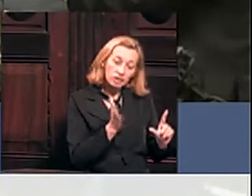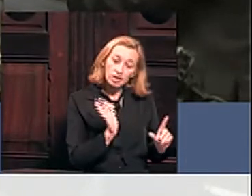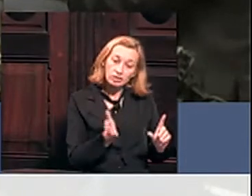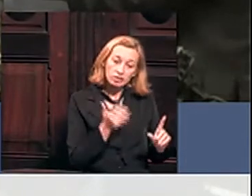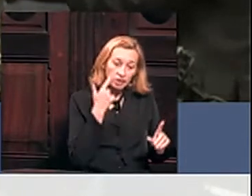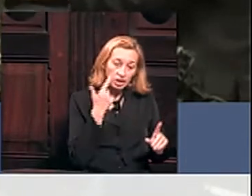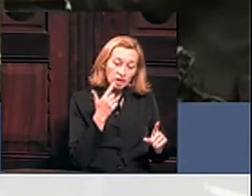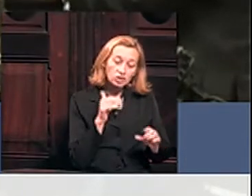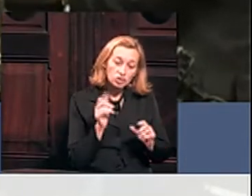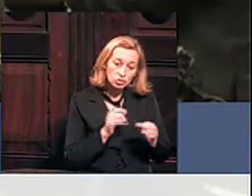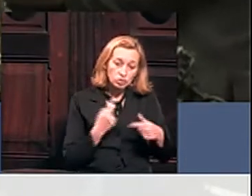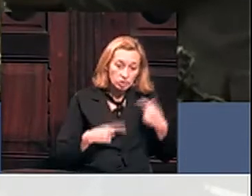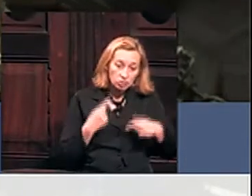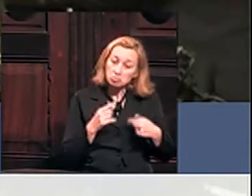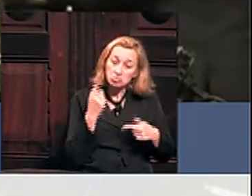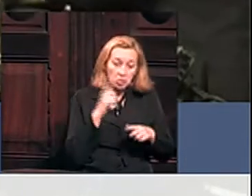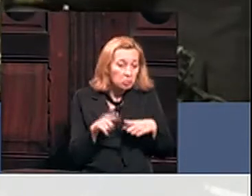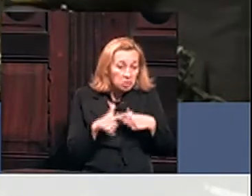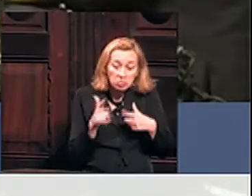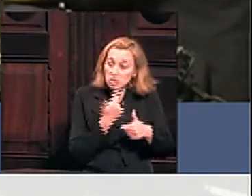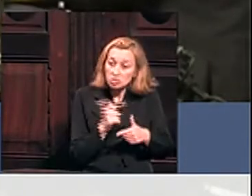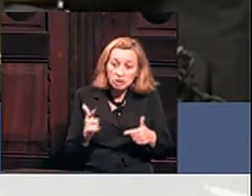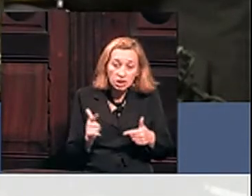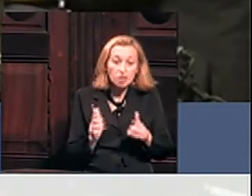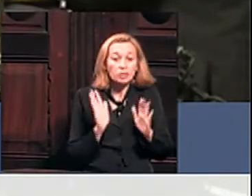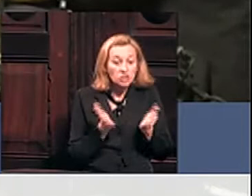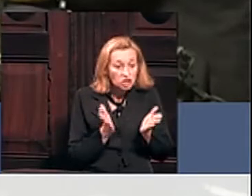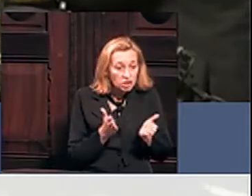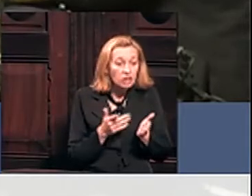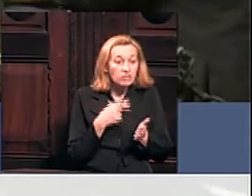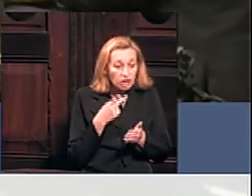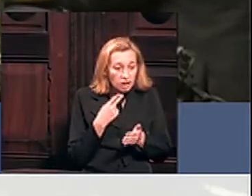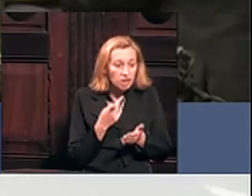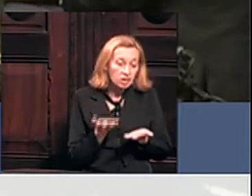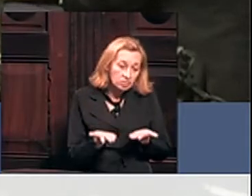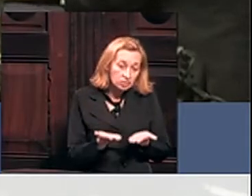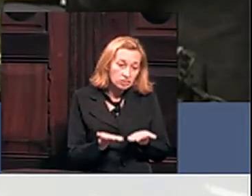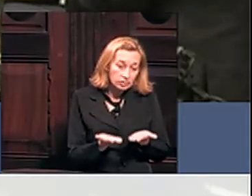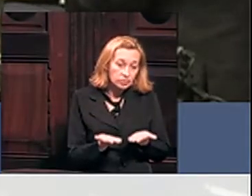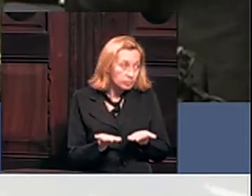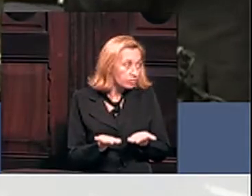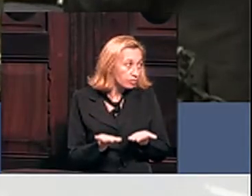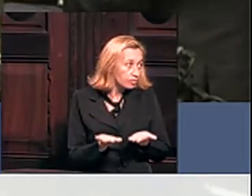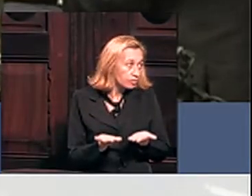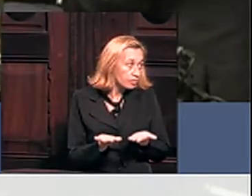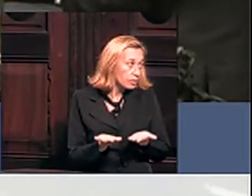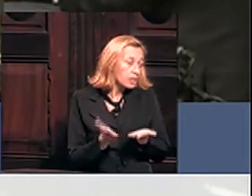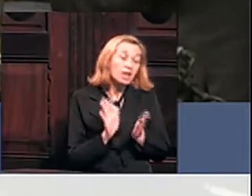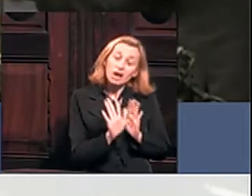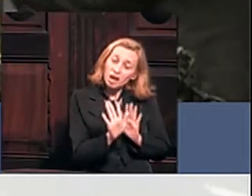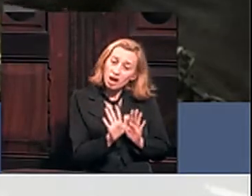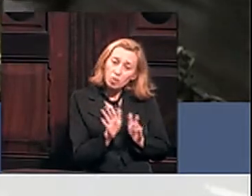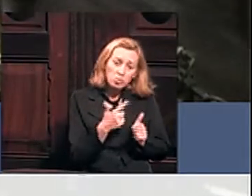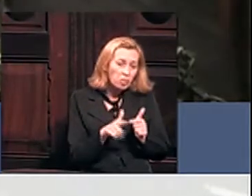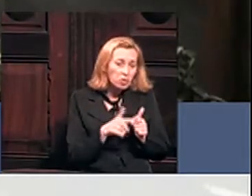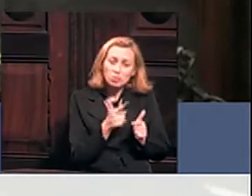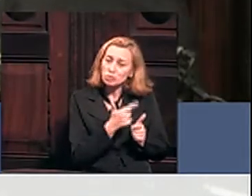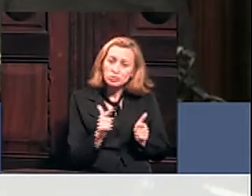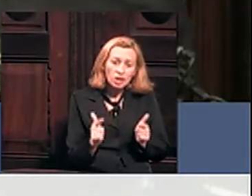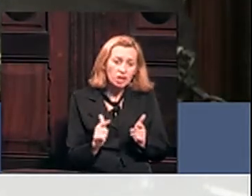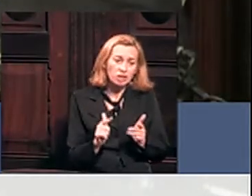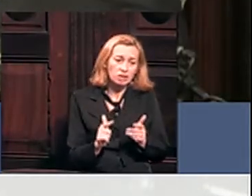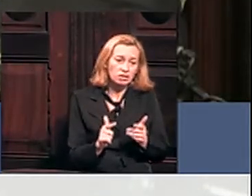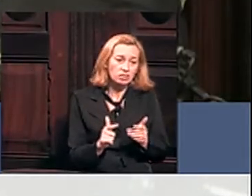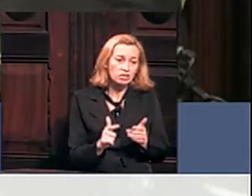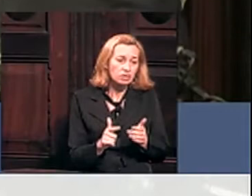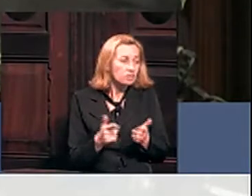autorização do plenário a gente faz. Mas que foi dessa forma que nós íamos votar as urgências, discussão única. Mas não tem problema. Plenário, seria a primeira de